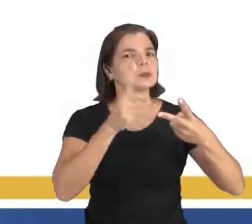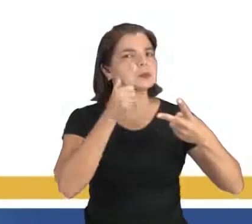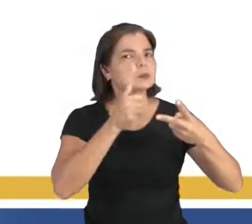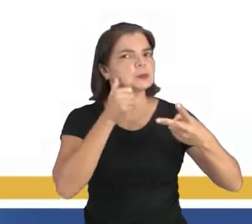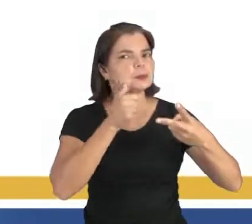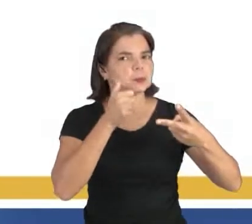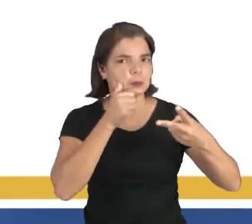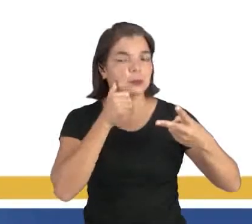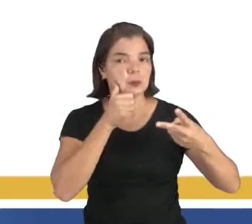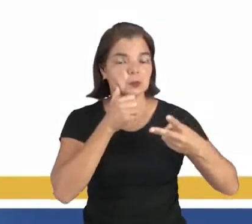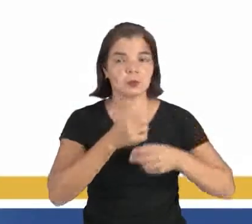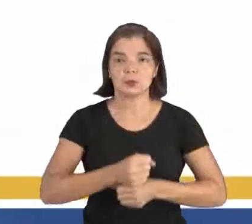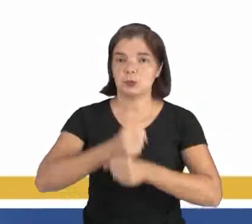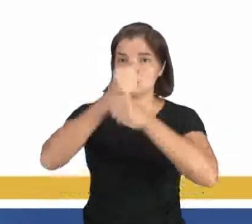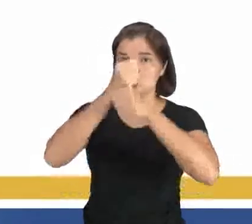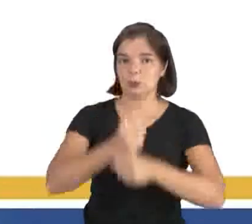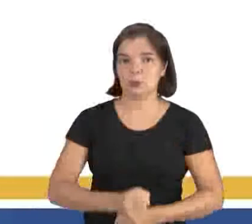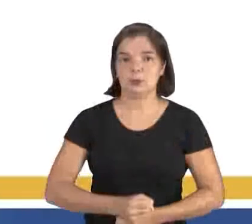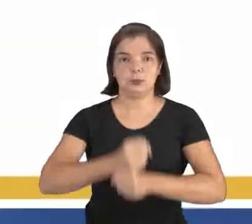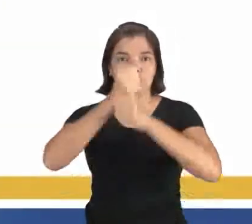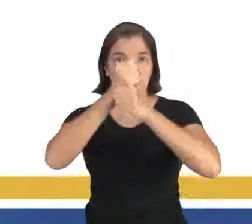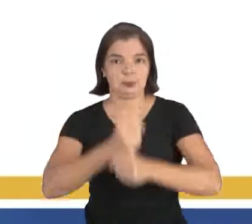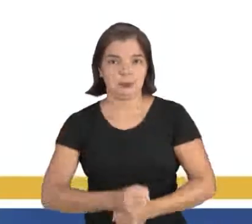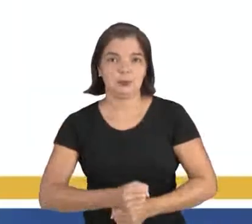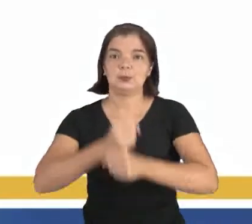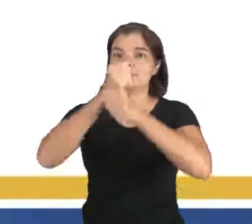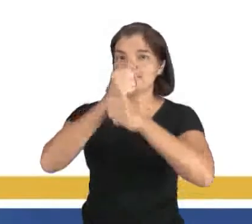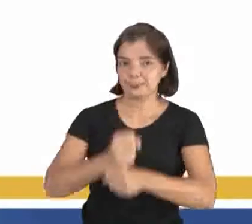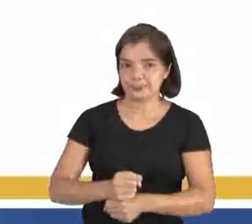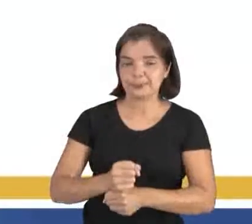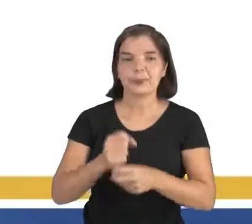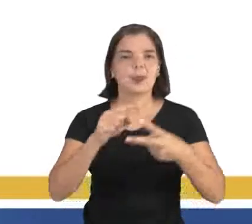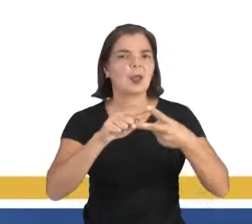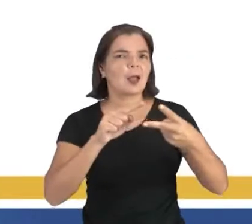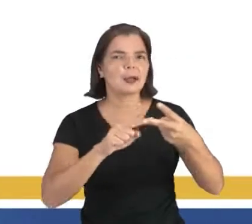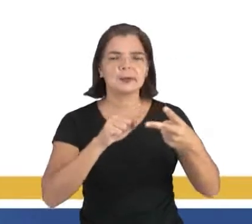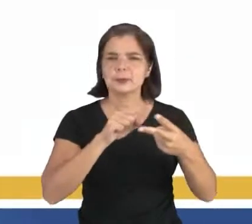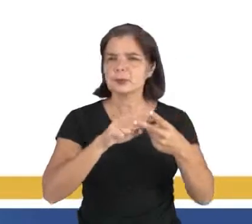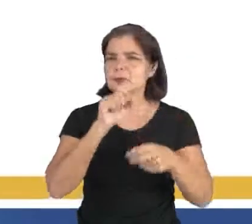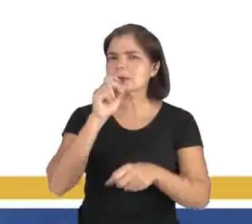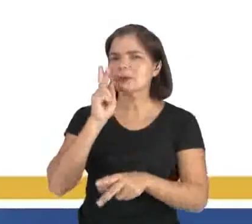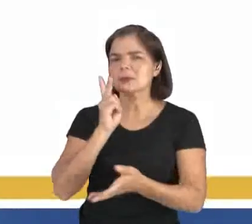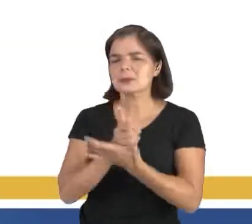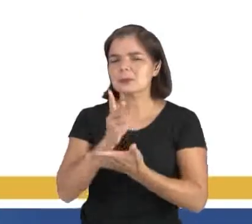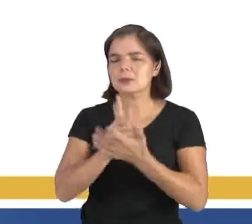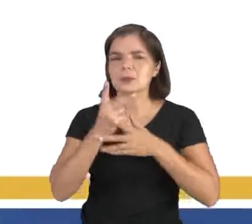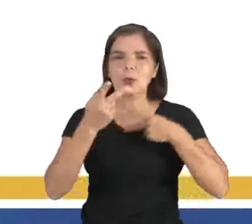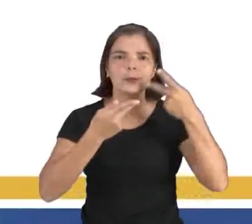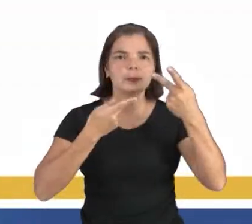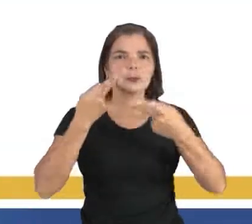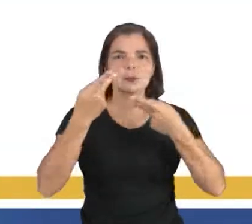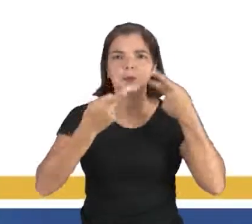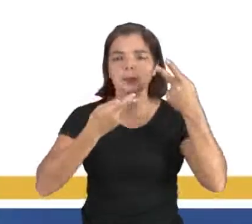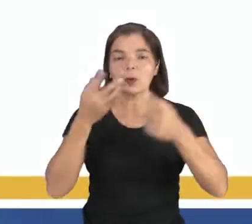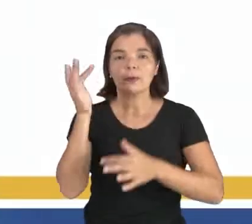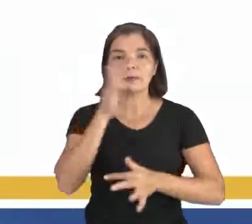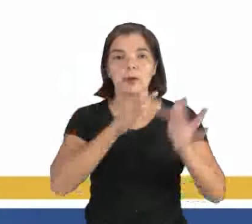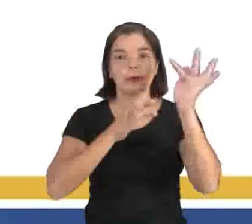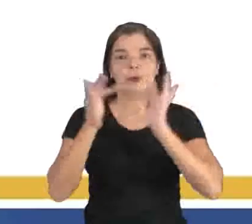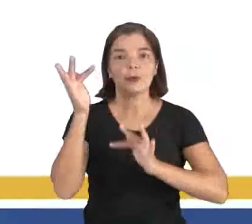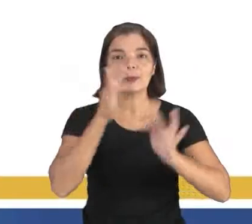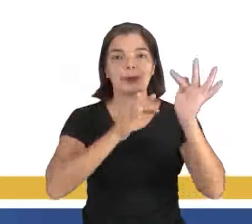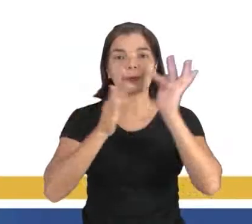estavam com seus pilões amassando grãos de trigo. As duas não paravam de falar. Era uma fofoca atrás da